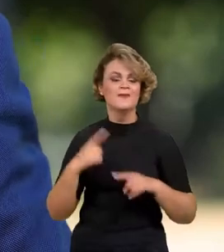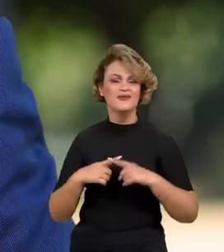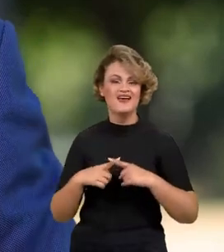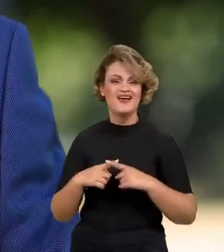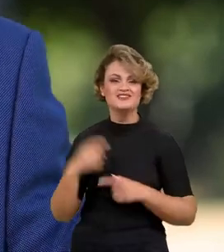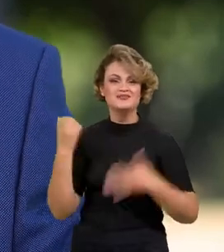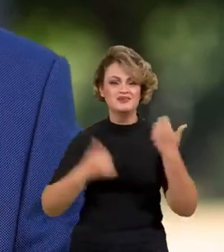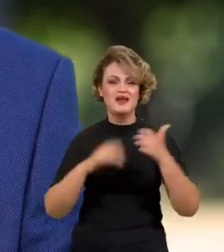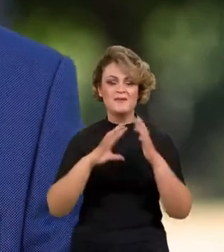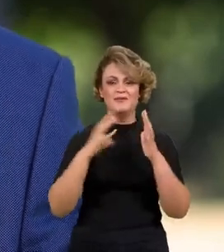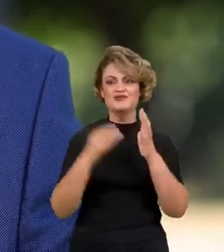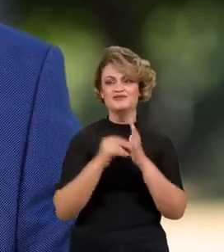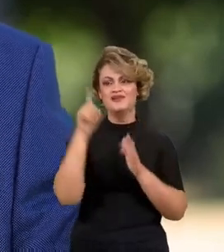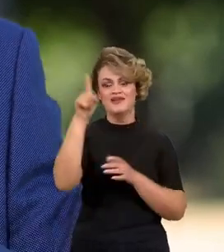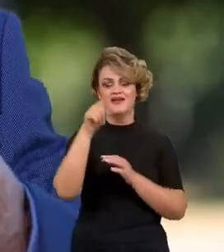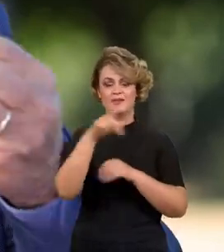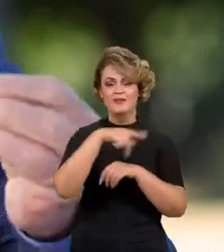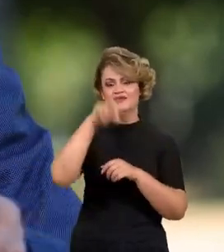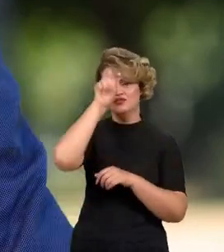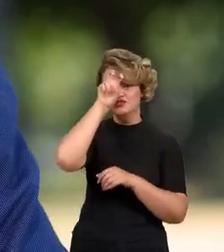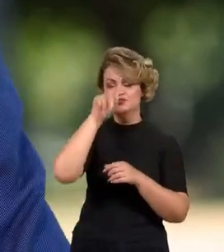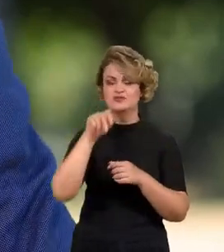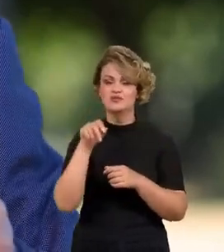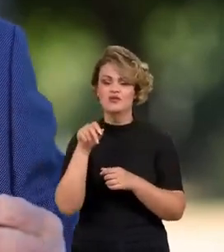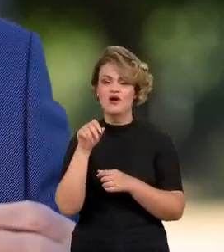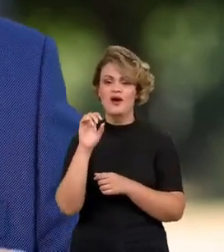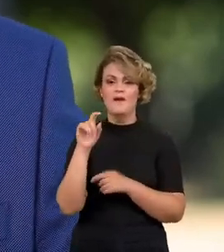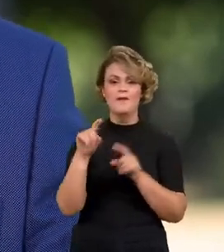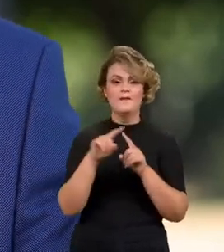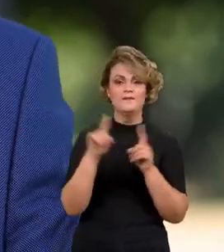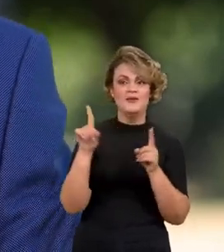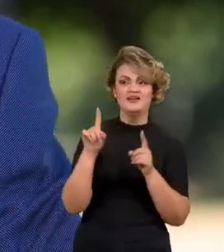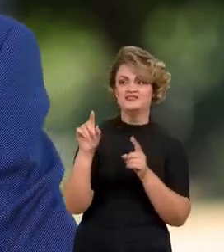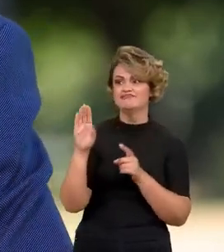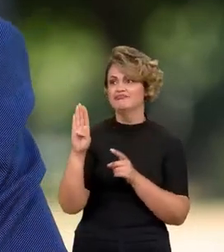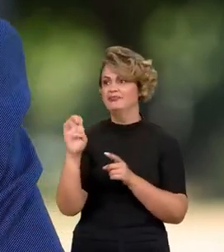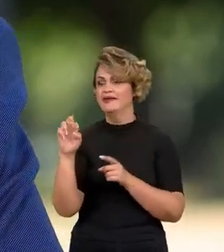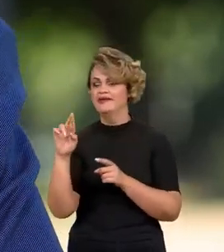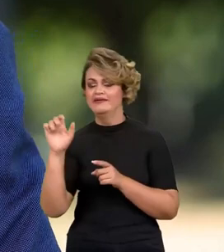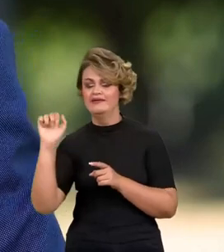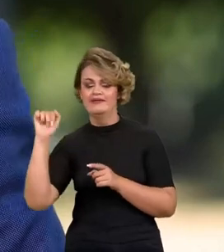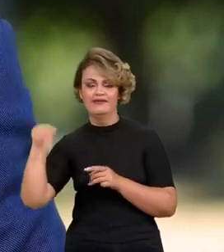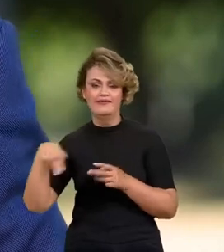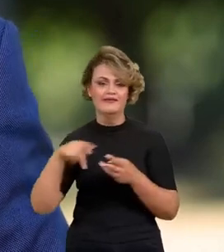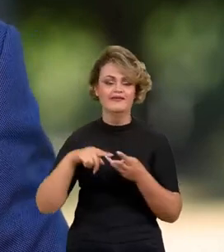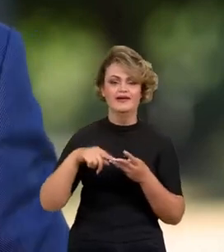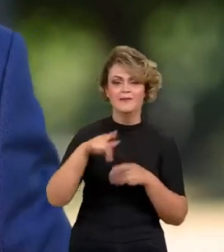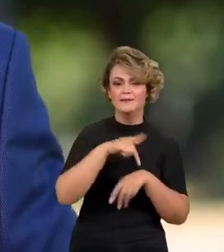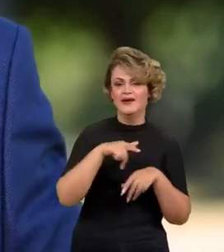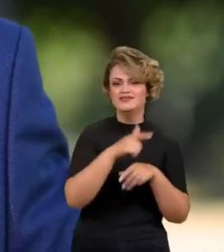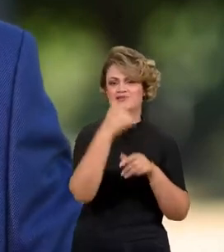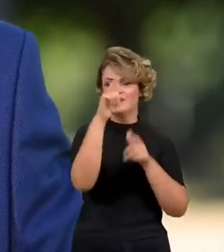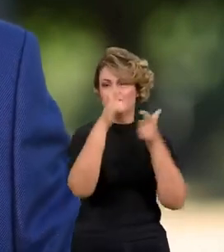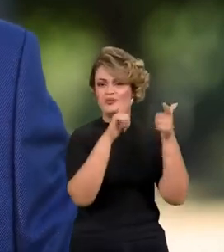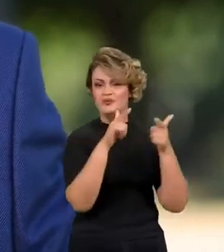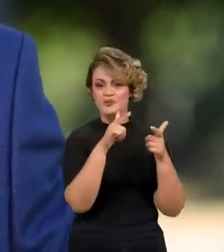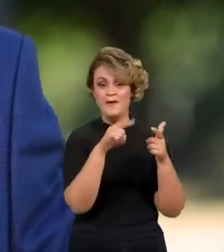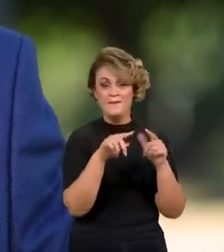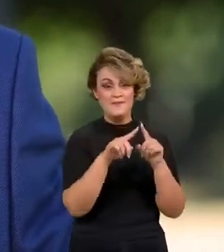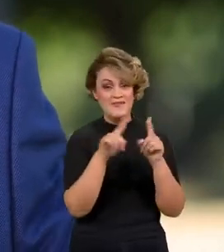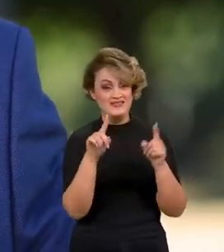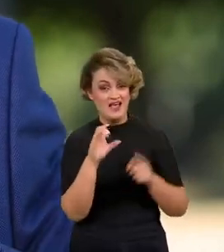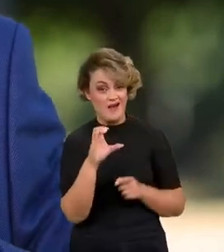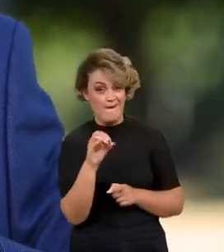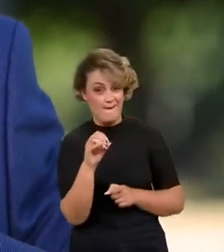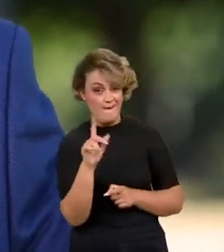no Egito outra coisa é discutir a Amazônia em Berlim outra coisa é discutir Amazonas em Paris agora não agora nós